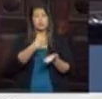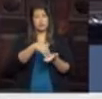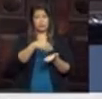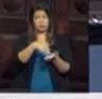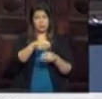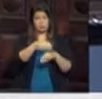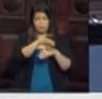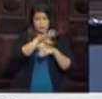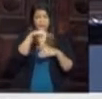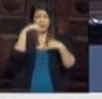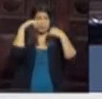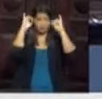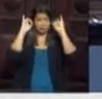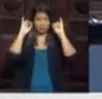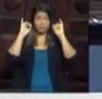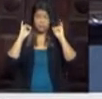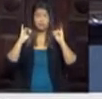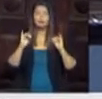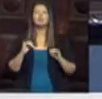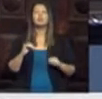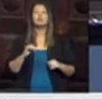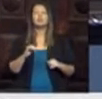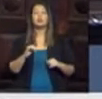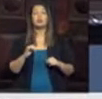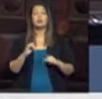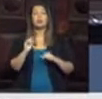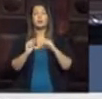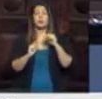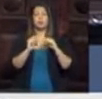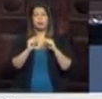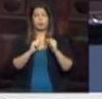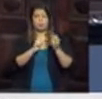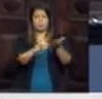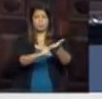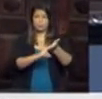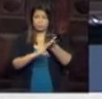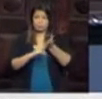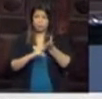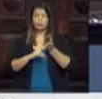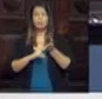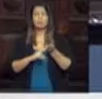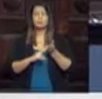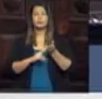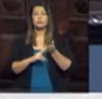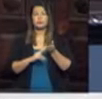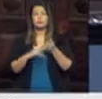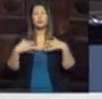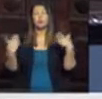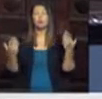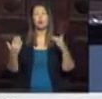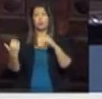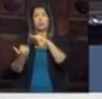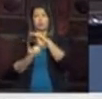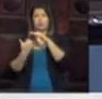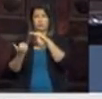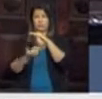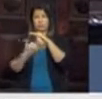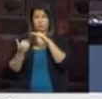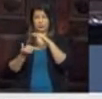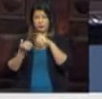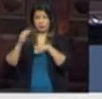de Fazenda, para que ele nos encaminhasse que empresas